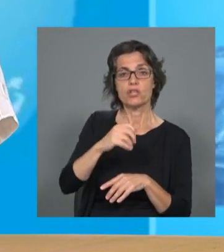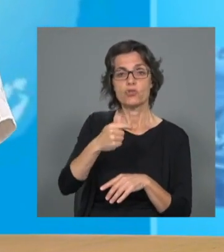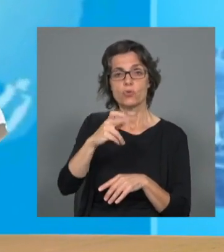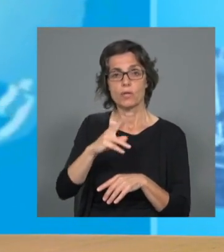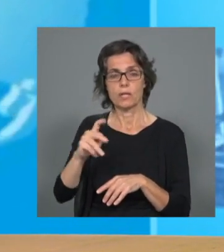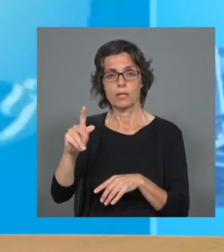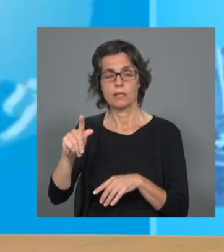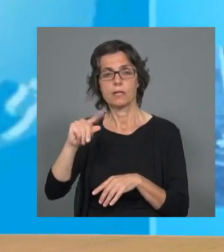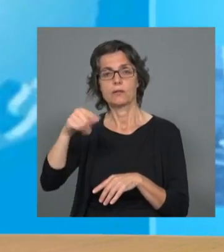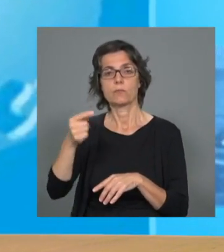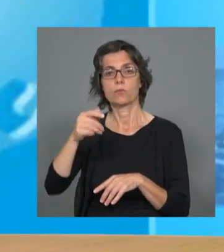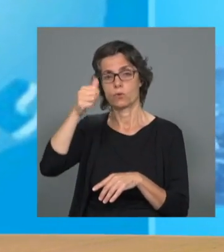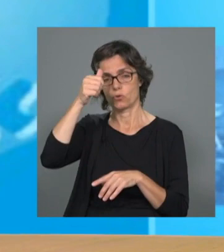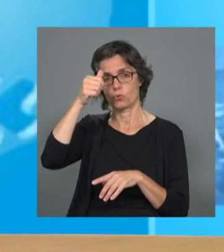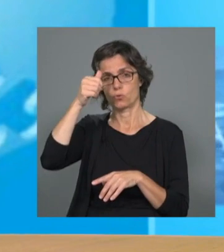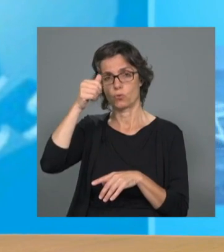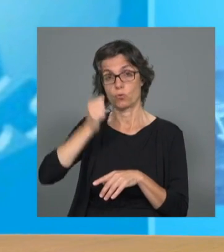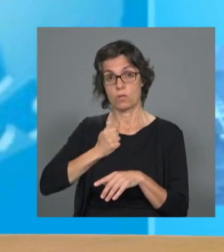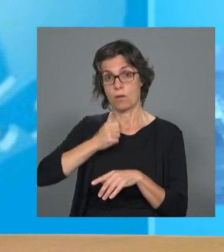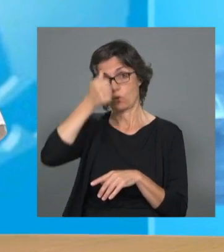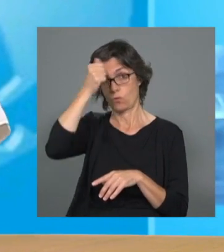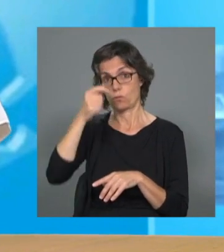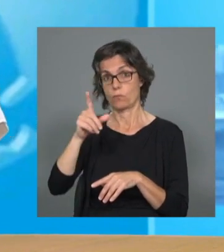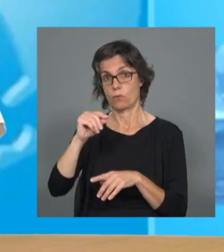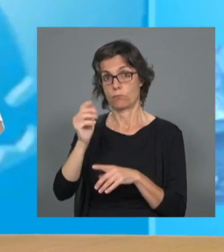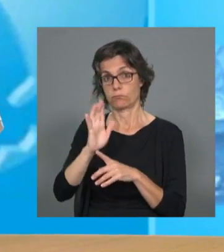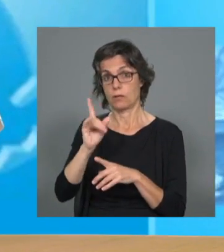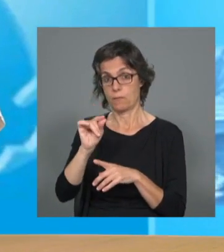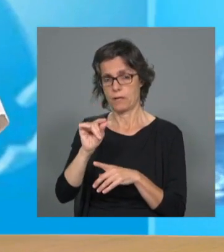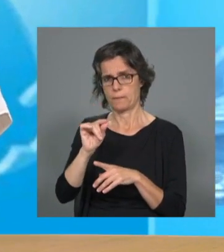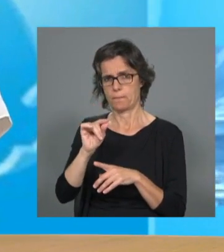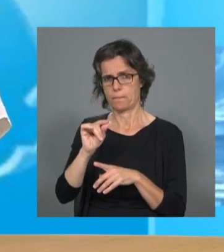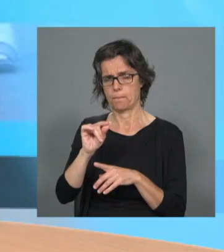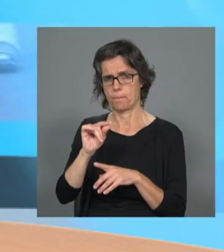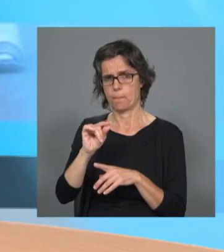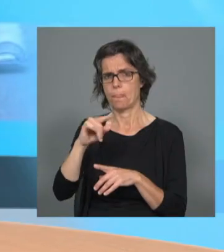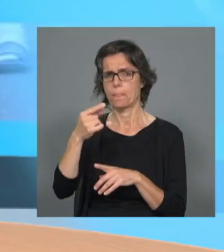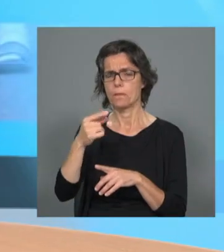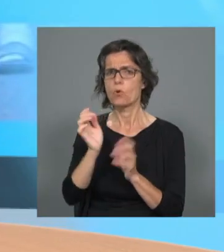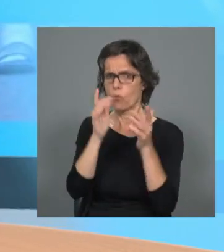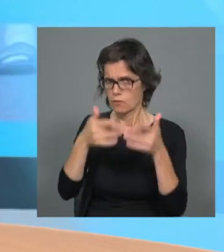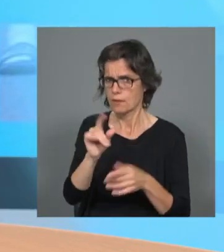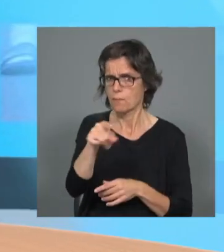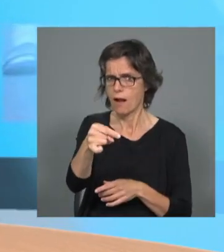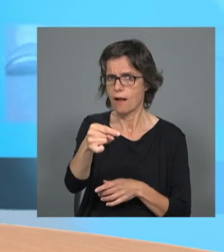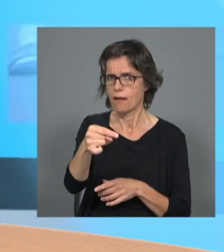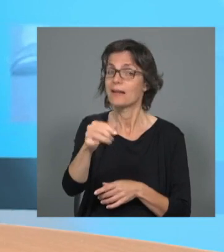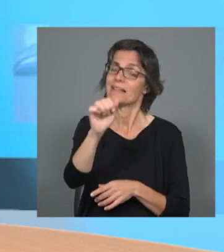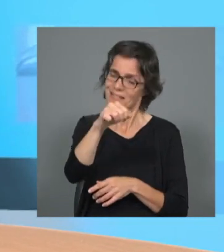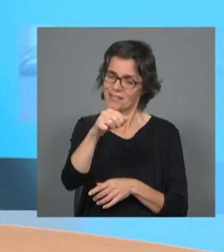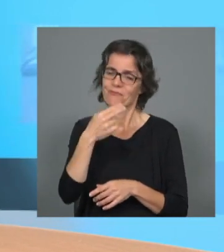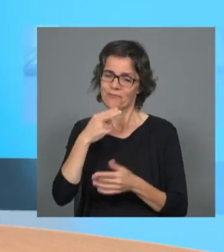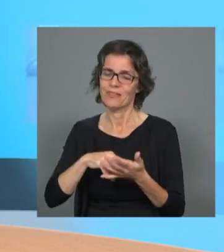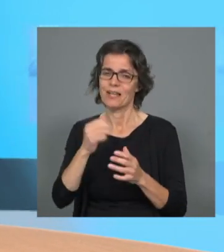sábado e no domingo temos mais umas sessões. E depois também há um site, não é? Sim. Há um site onde